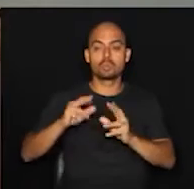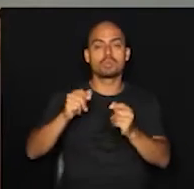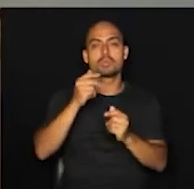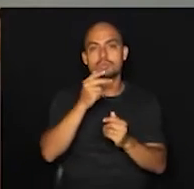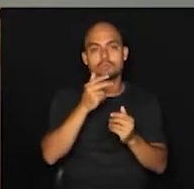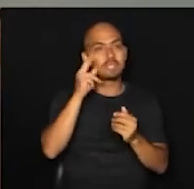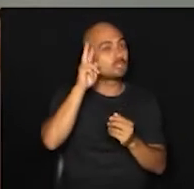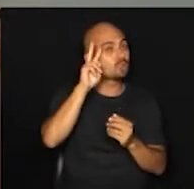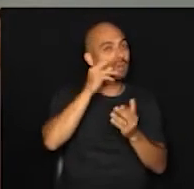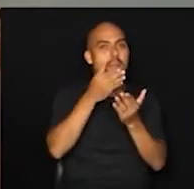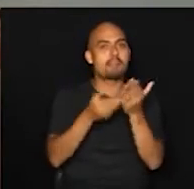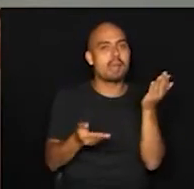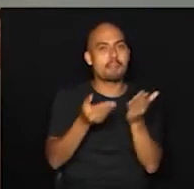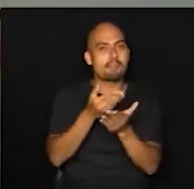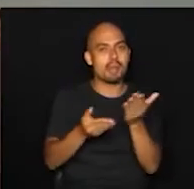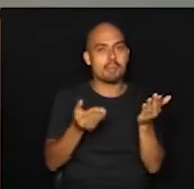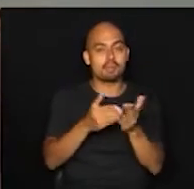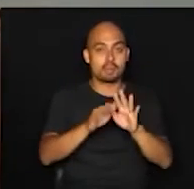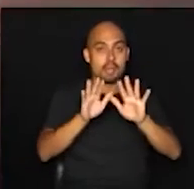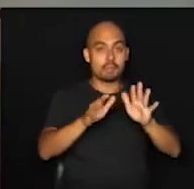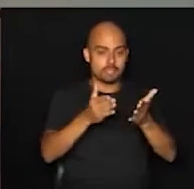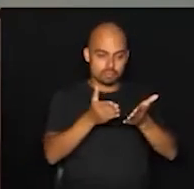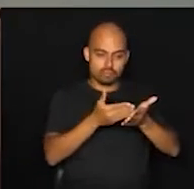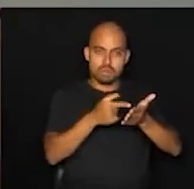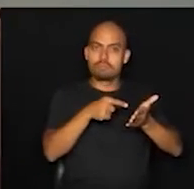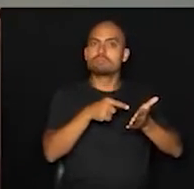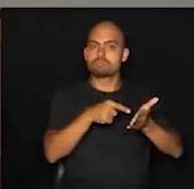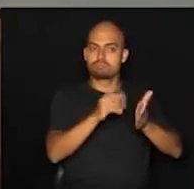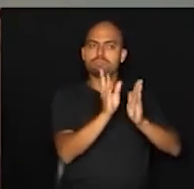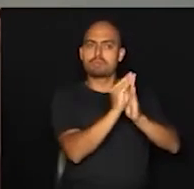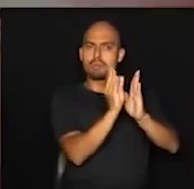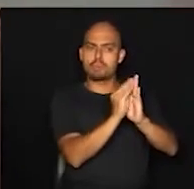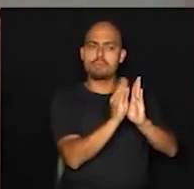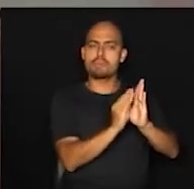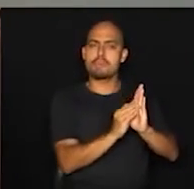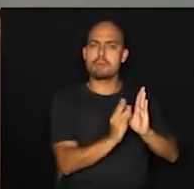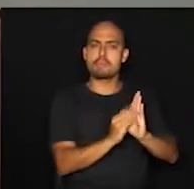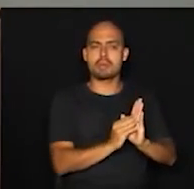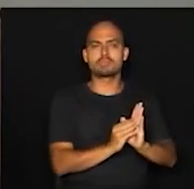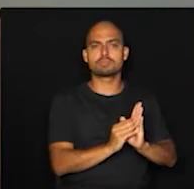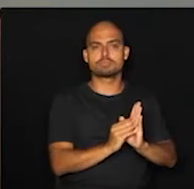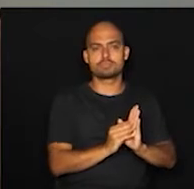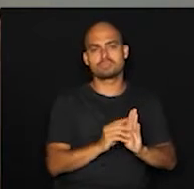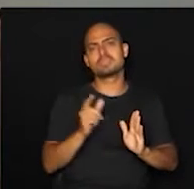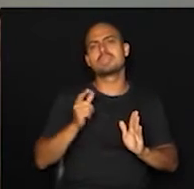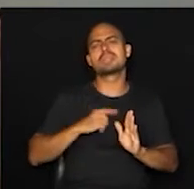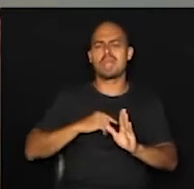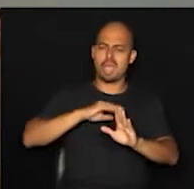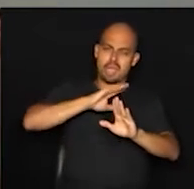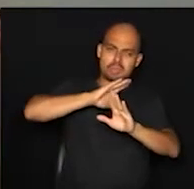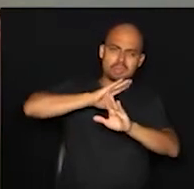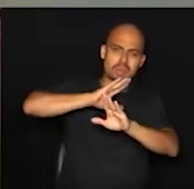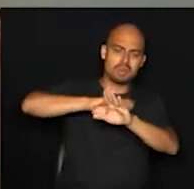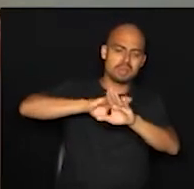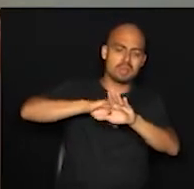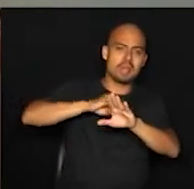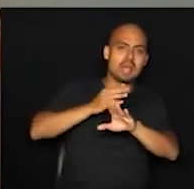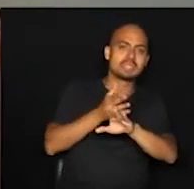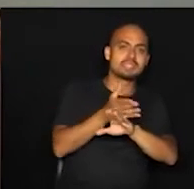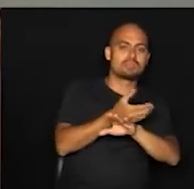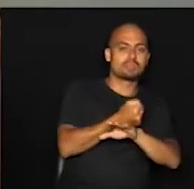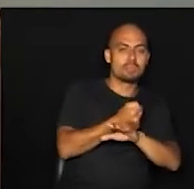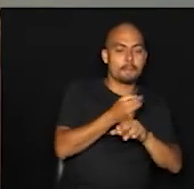perdeu, né? No livro a gente tenta resgatar o máximo possível, mas muita coisa ainda tem para se falar. Então, o isabelismo